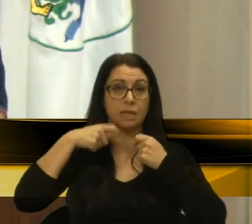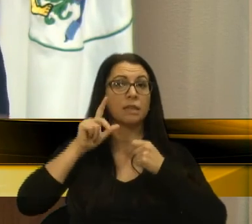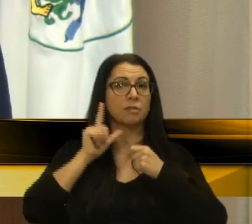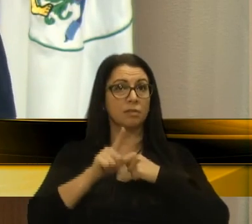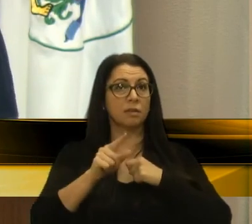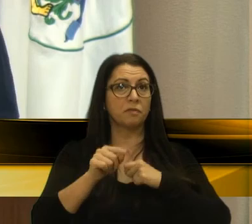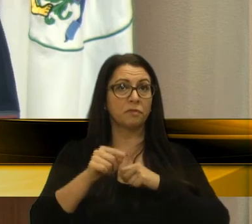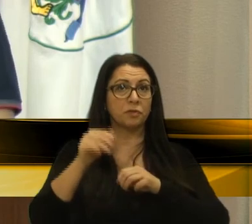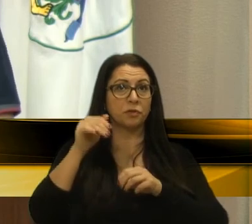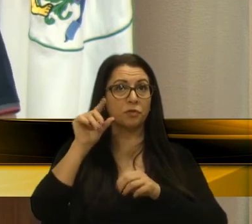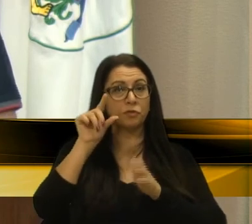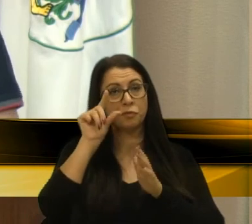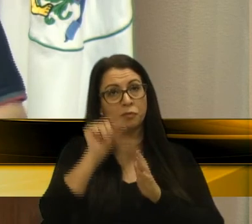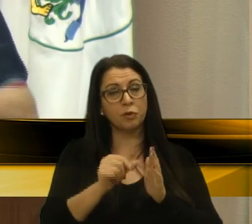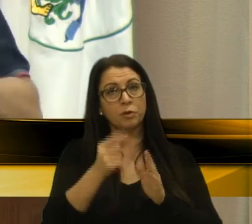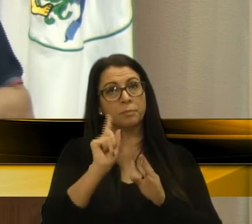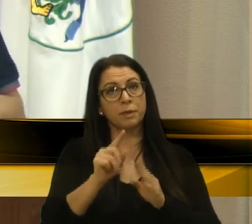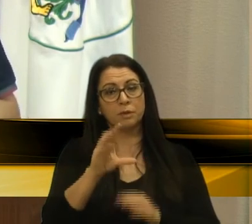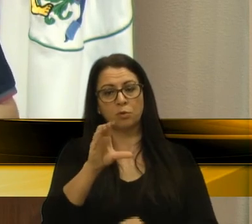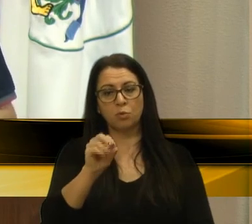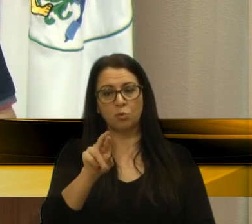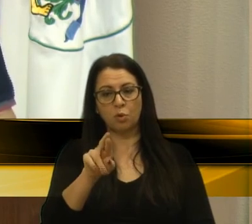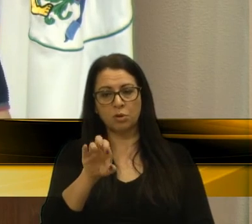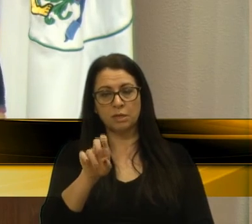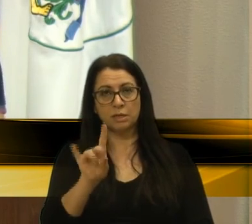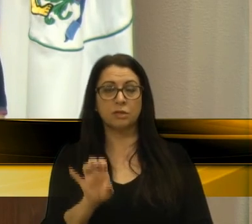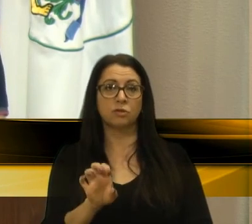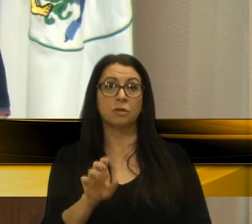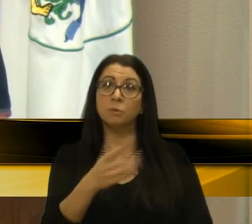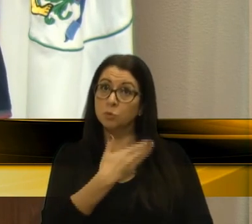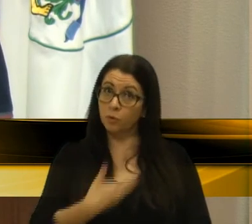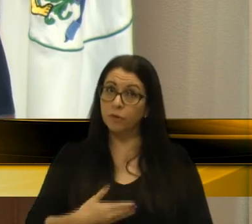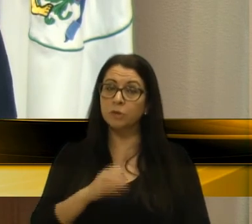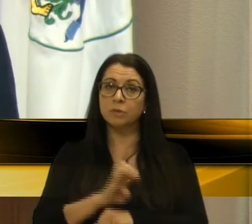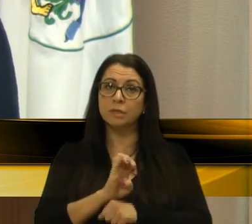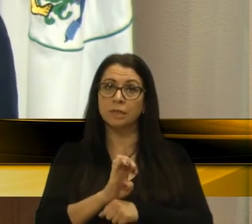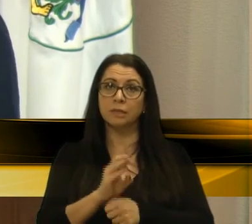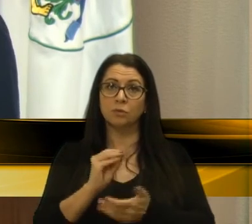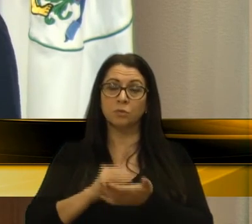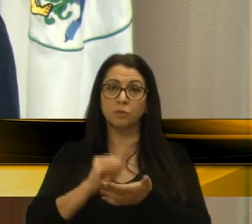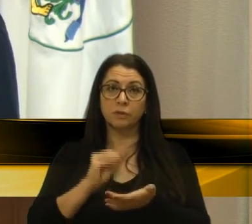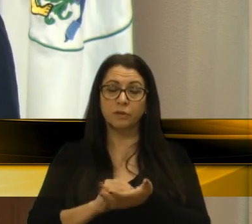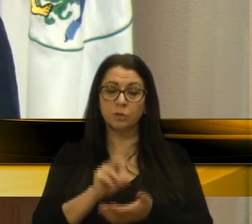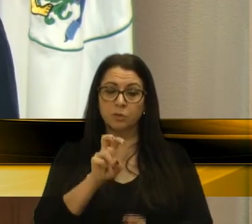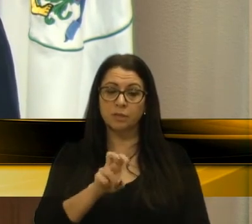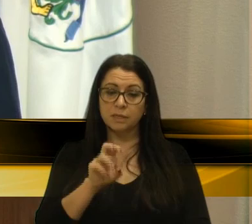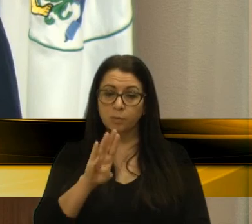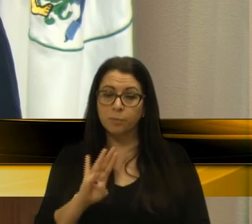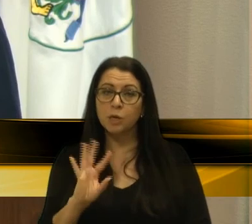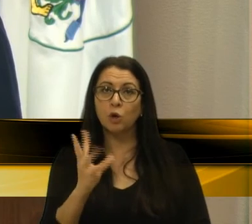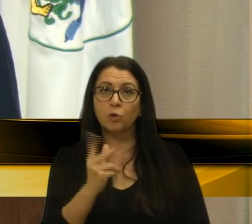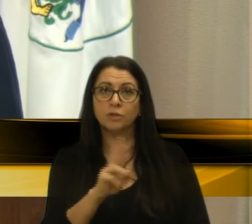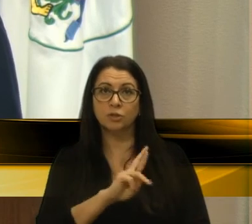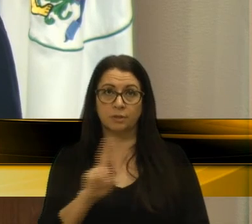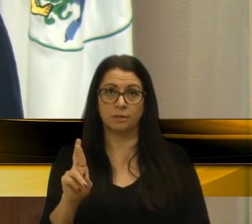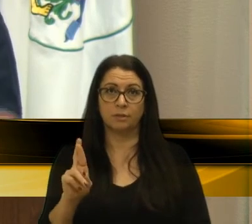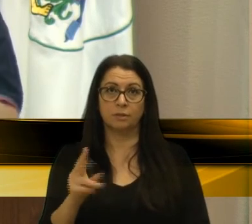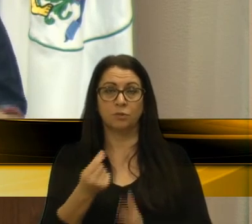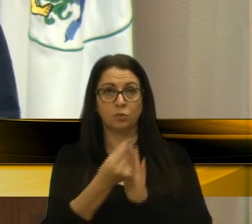tão baixo para o Cored. Mas aí o governo do Estado, com um déficit de 5 bilhões de reais